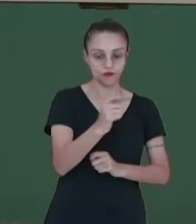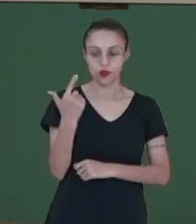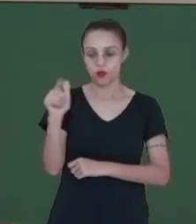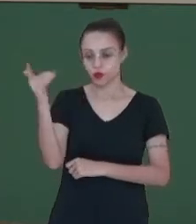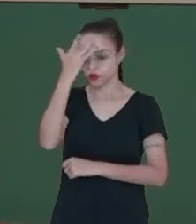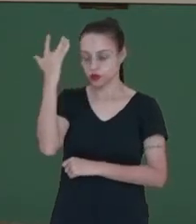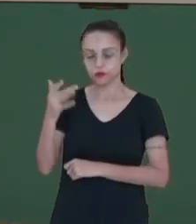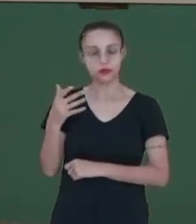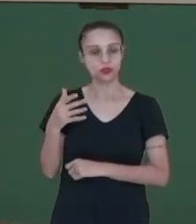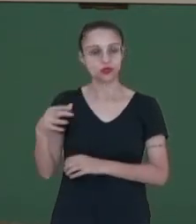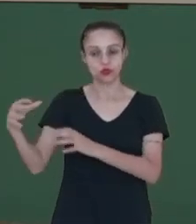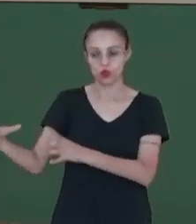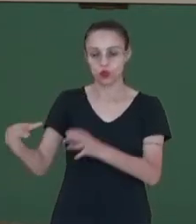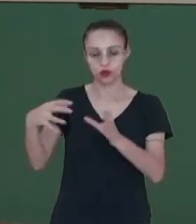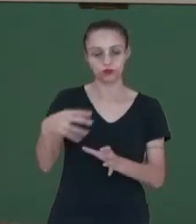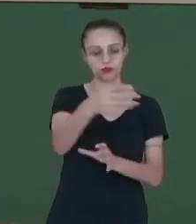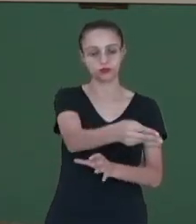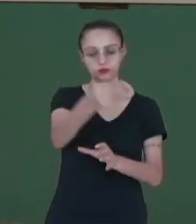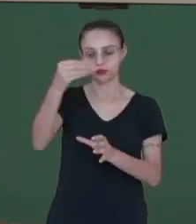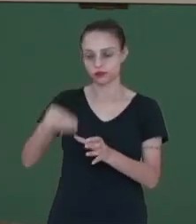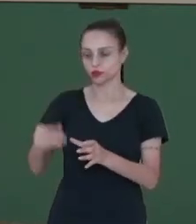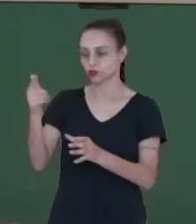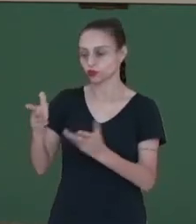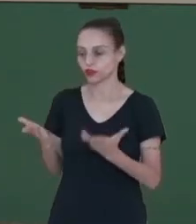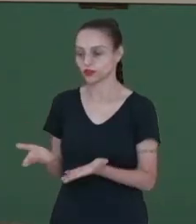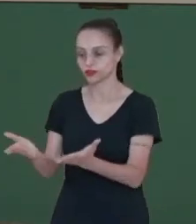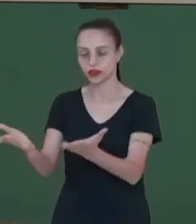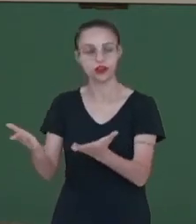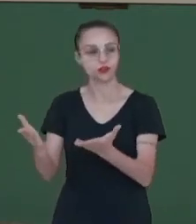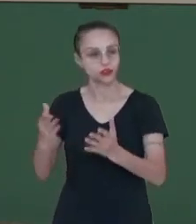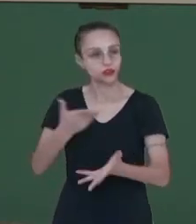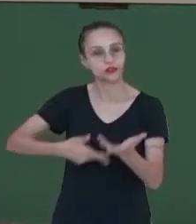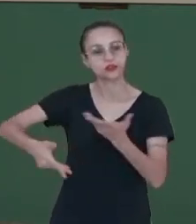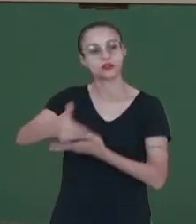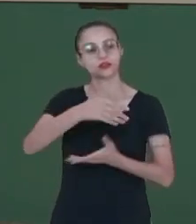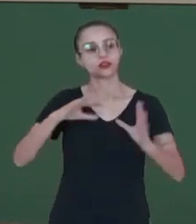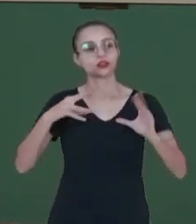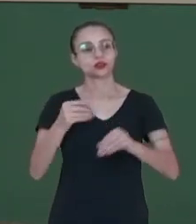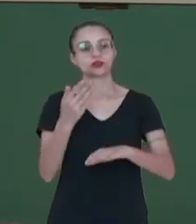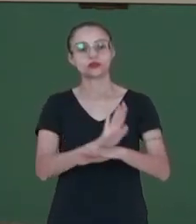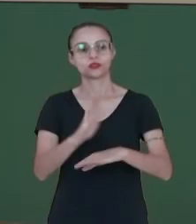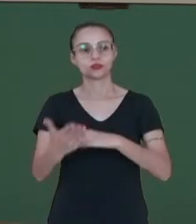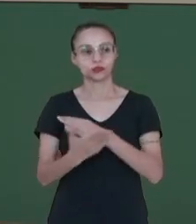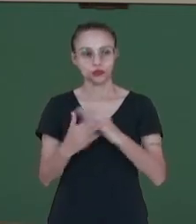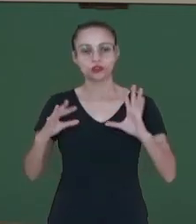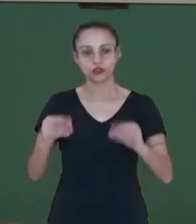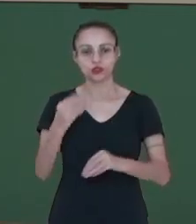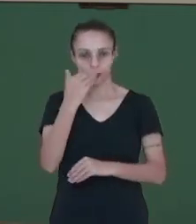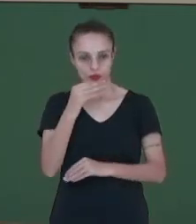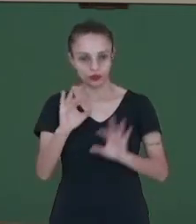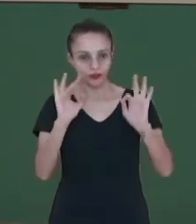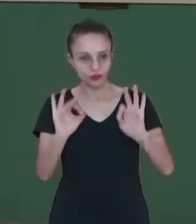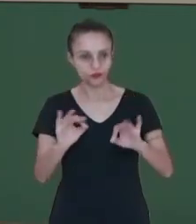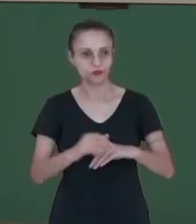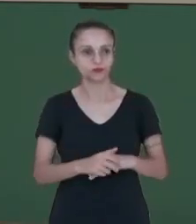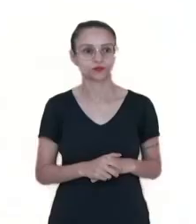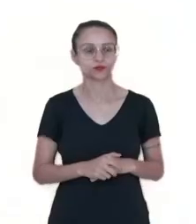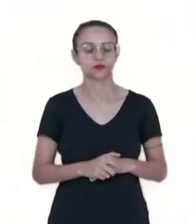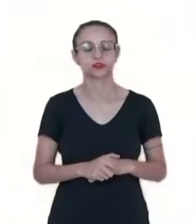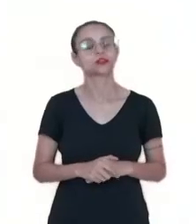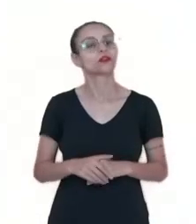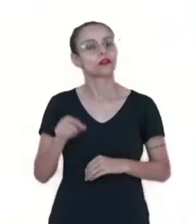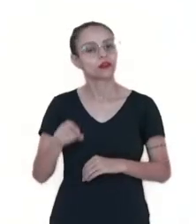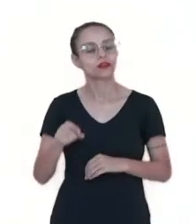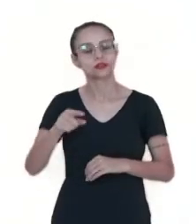outro buscava o peixe, o outro fazia o peixe, né? Então, sempre cooperando um com o outro. E todos comiam, né? E os membros da